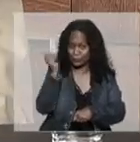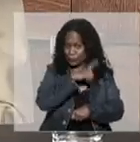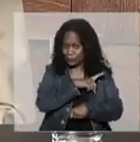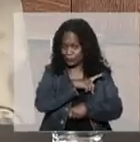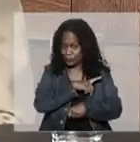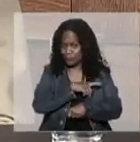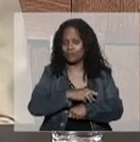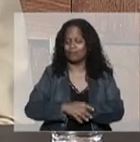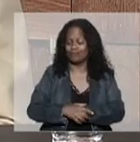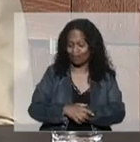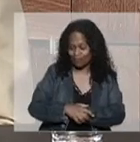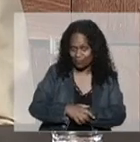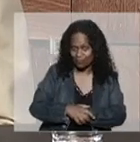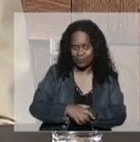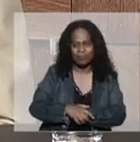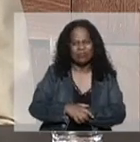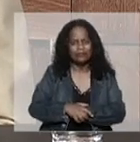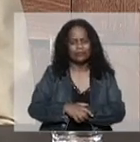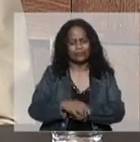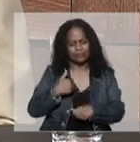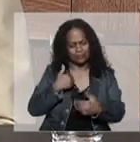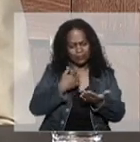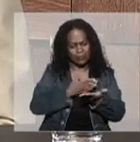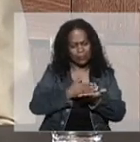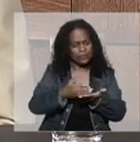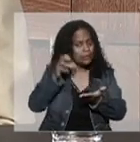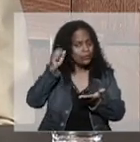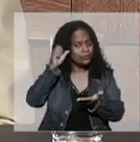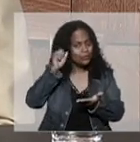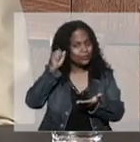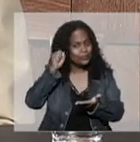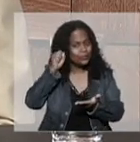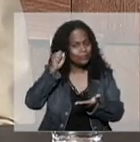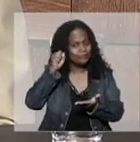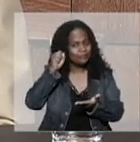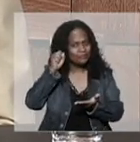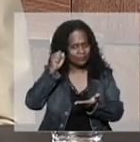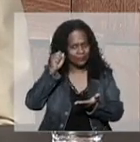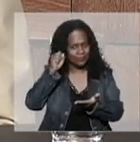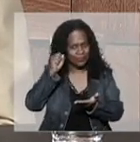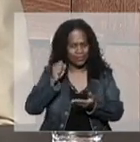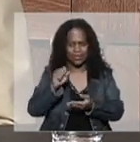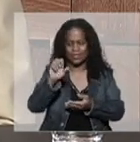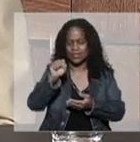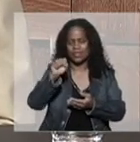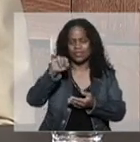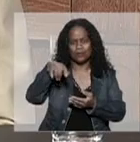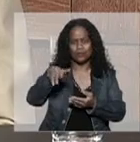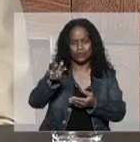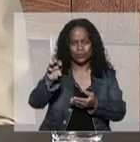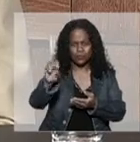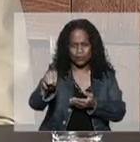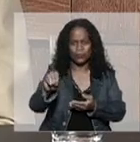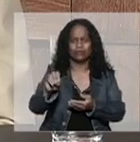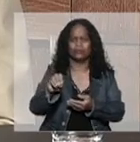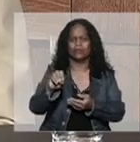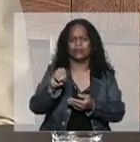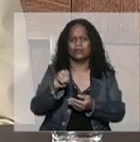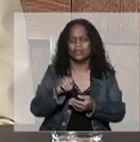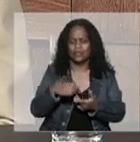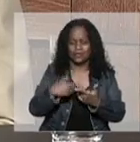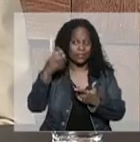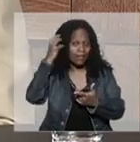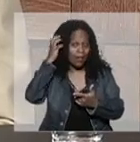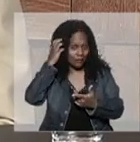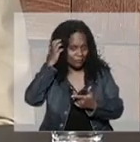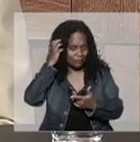facilita a transmissão à noite. Eu comecei a ouvir o Simon Cury, Eliaquim Araújo, Luiz Carlos